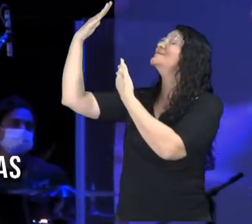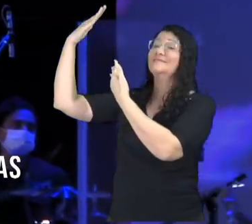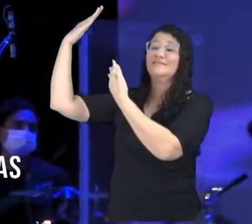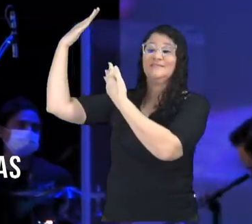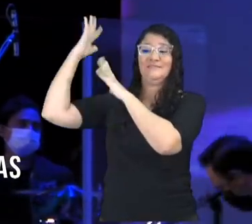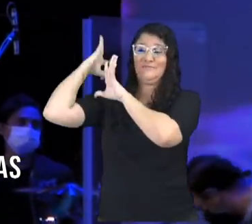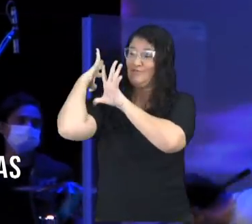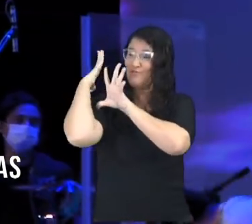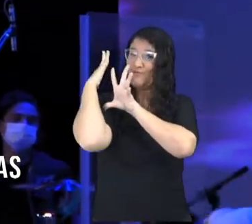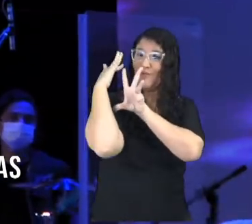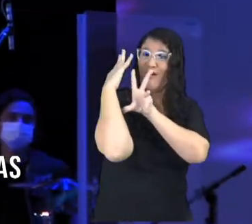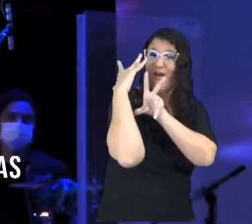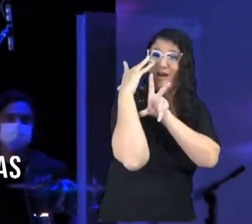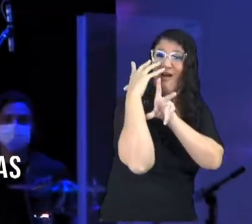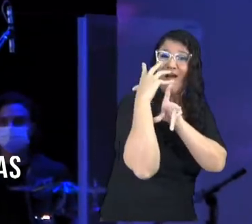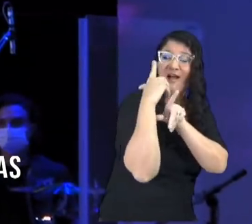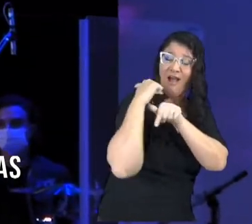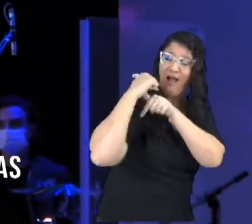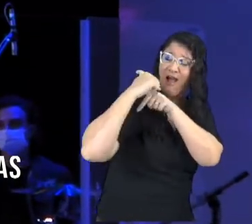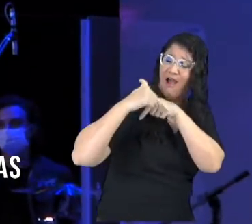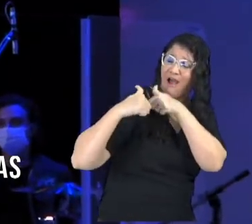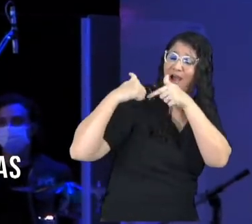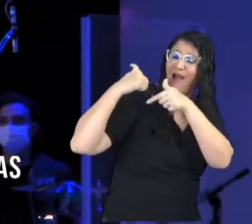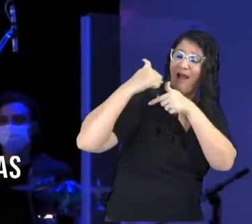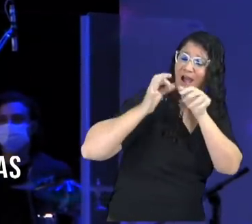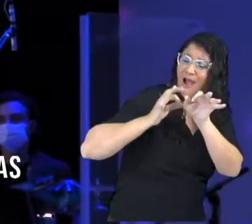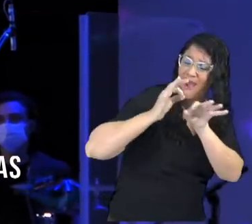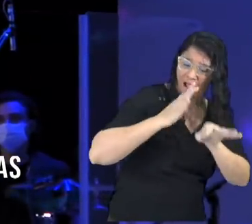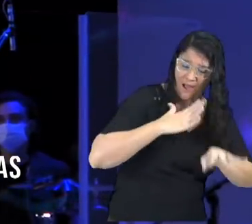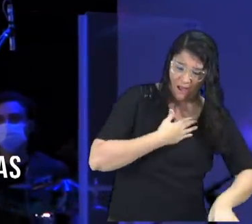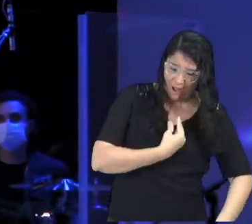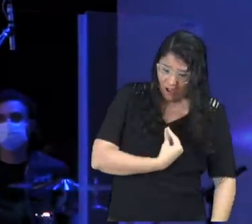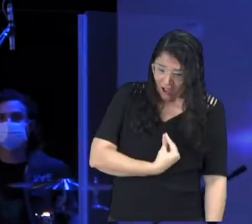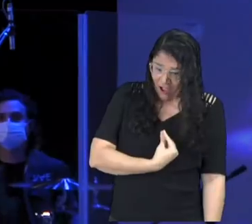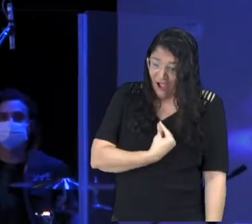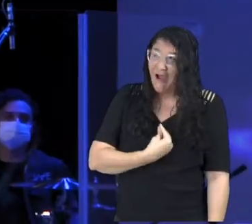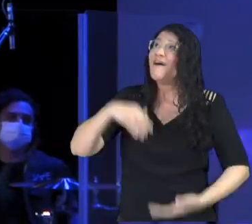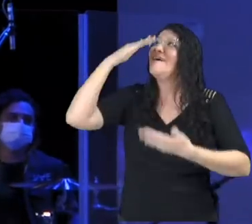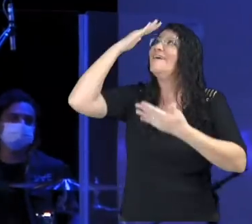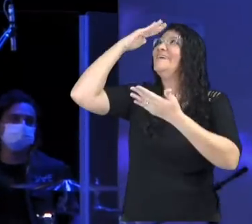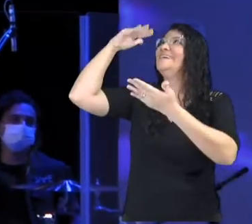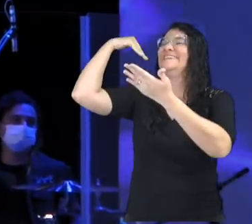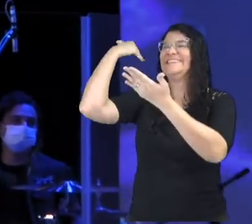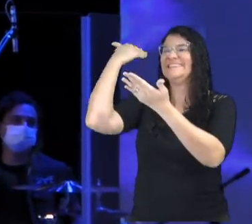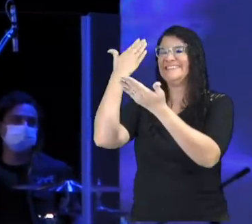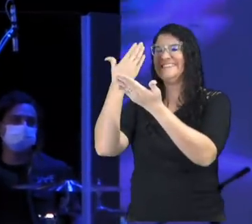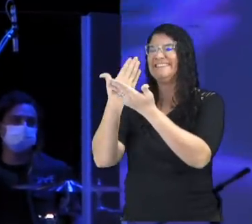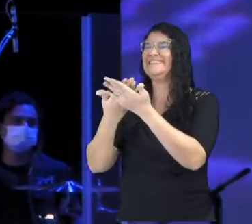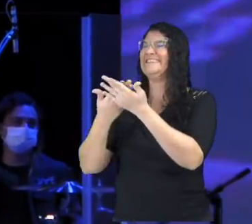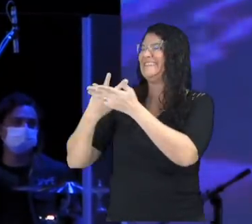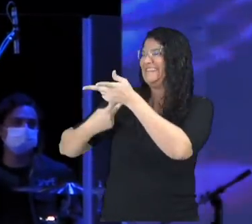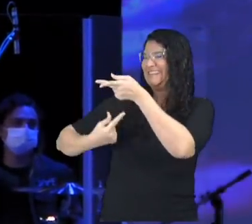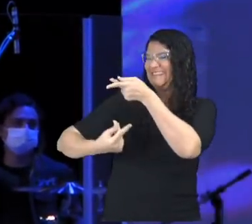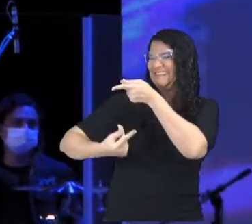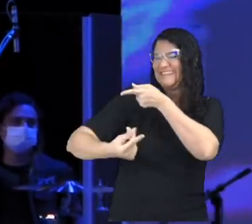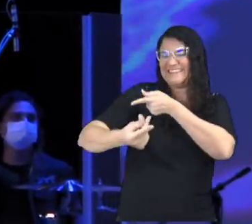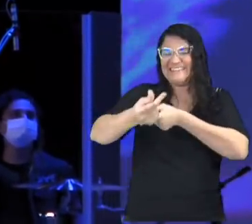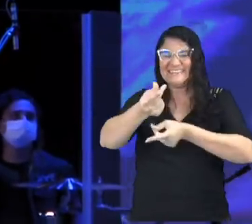agradecer-te por Tua obra em nossas vidas. Confiamos em